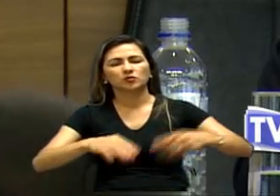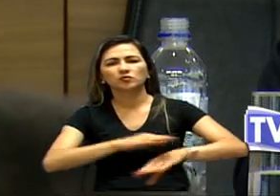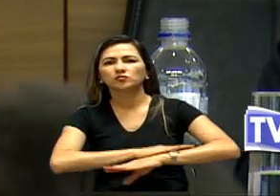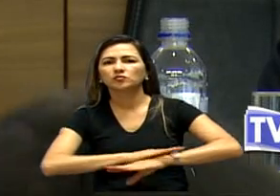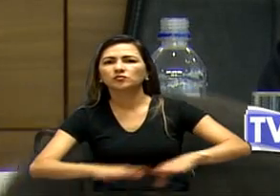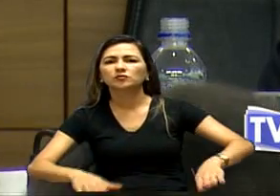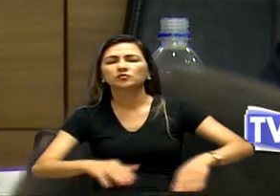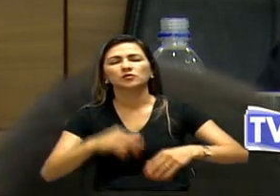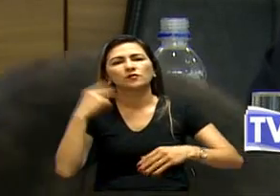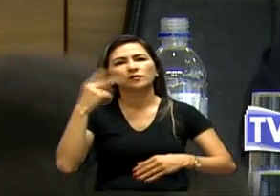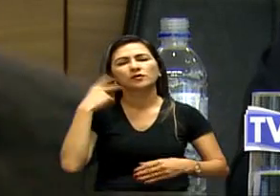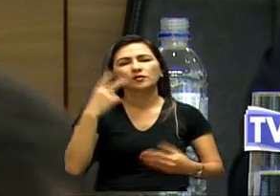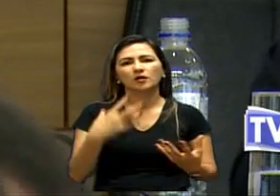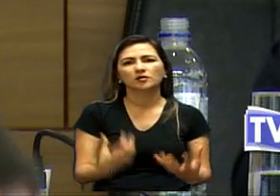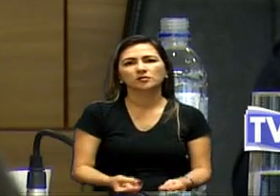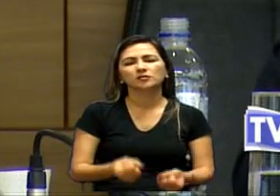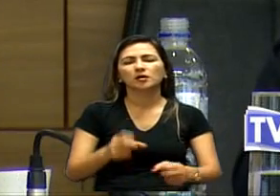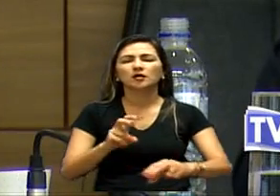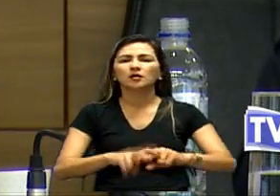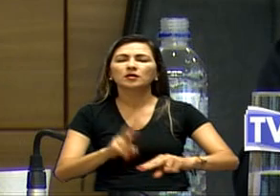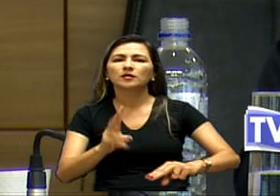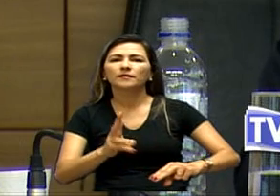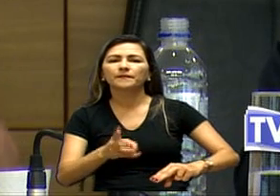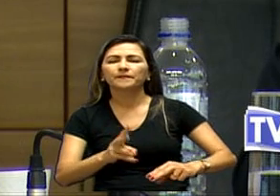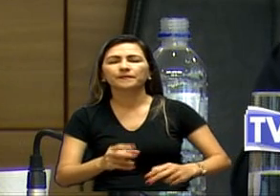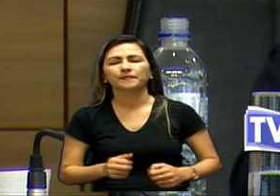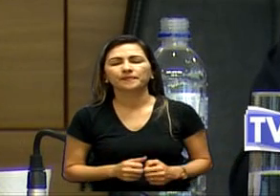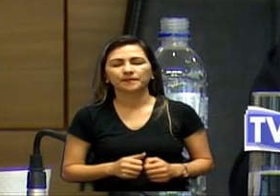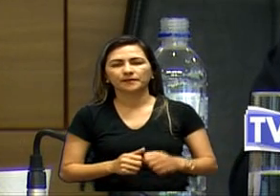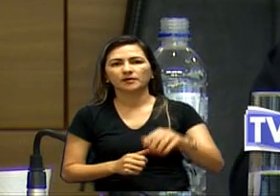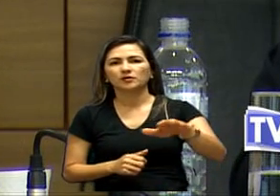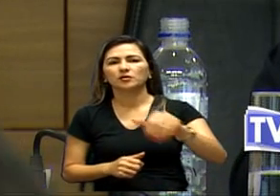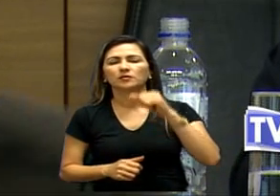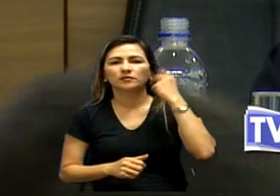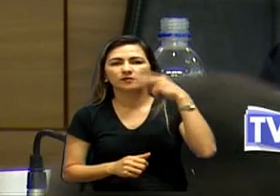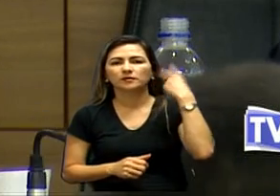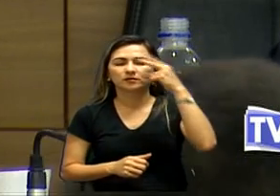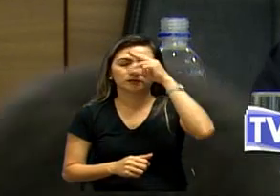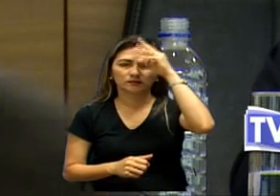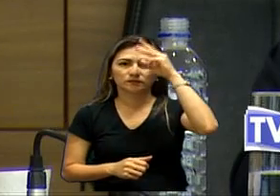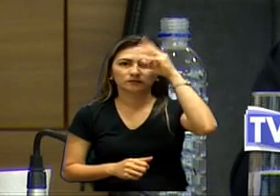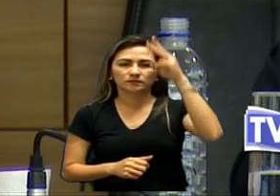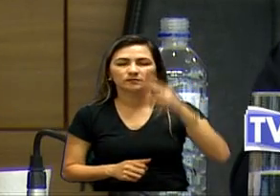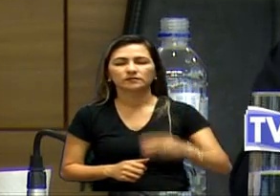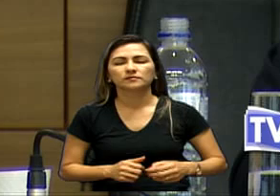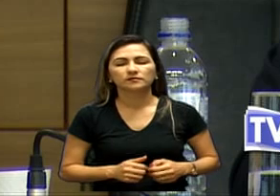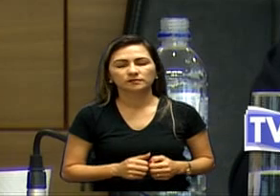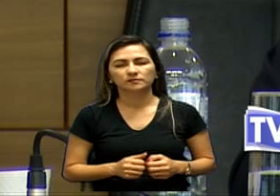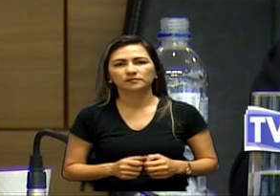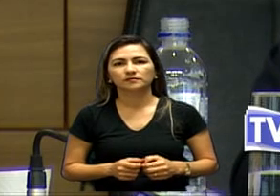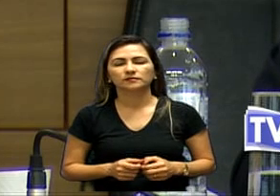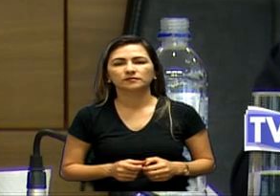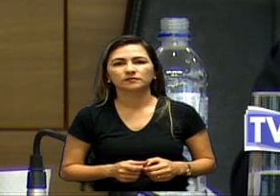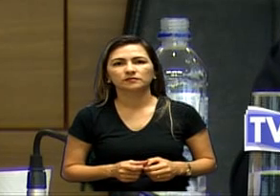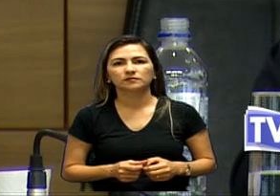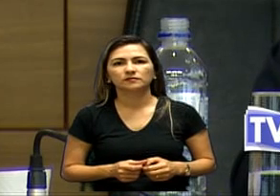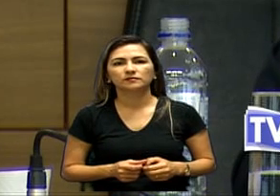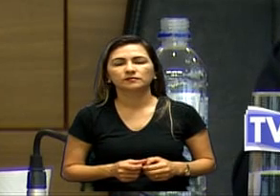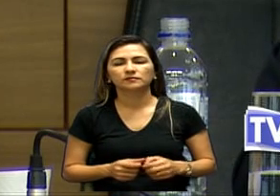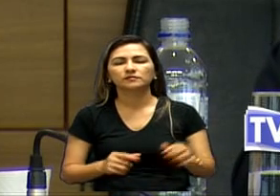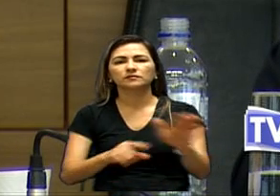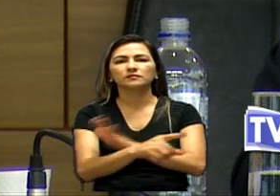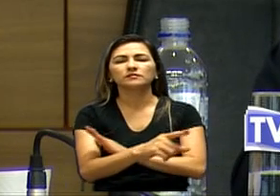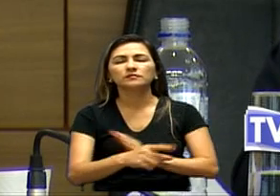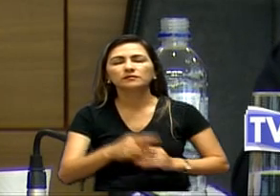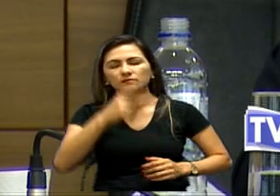Os vereadores e vereadores concordam e permaneçam como estão. Vereador Vanderlei Diogo está solicitando do Executivo informações